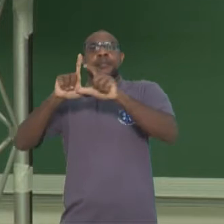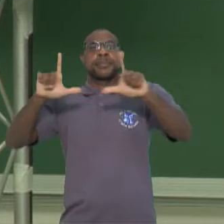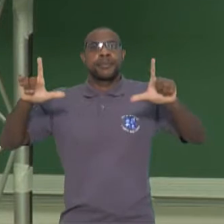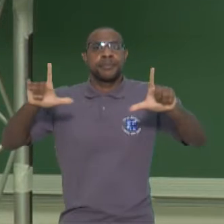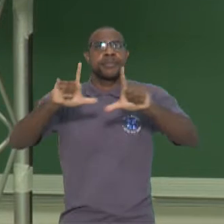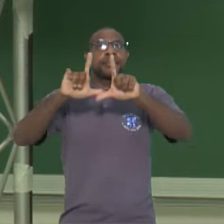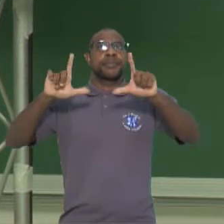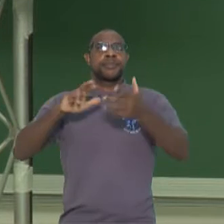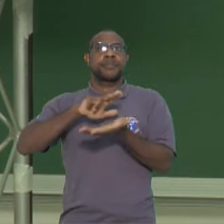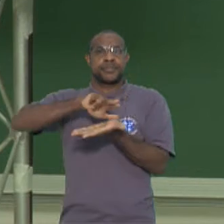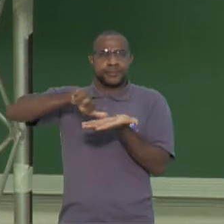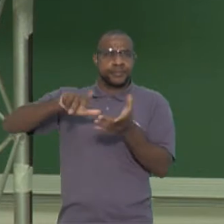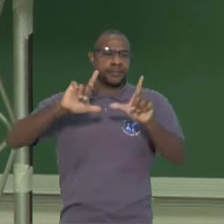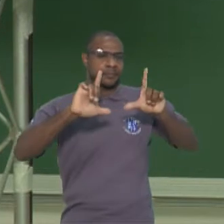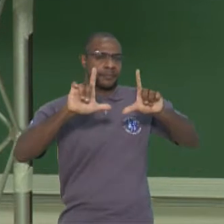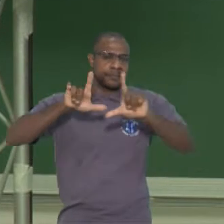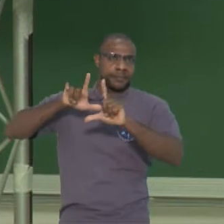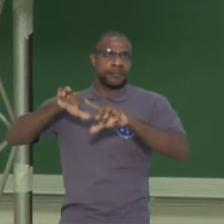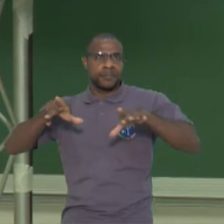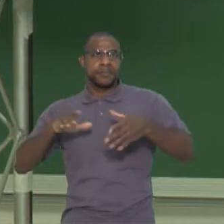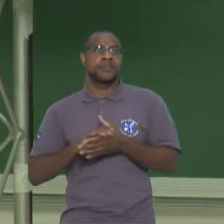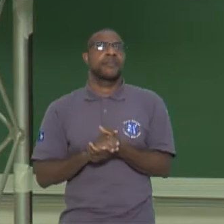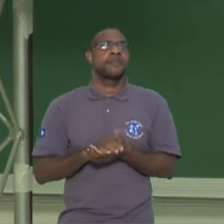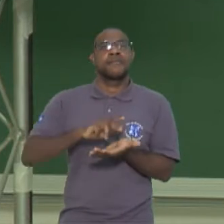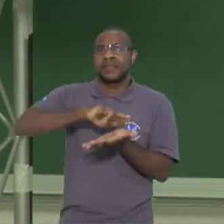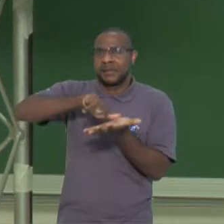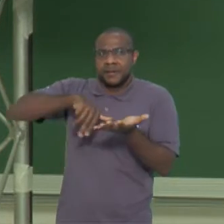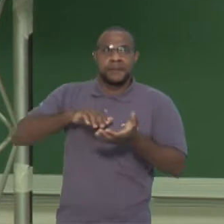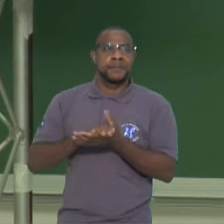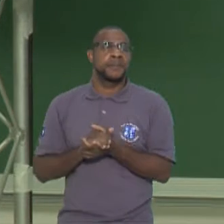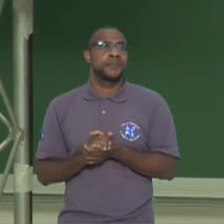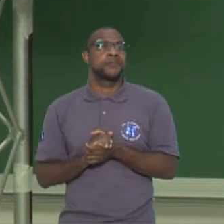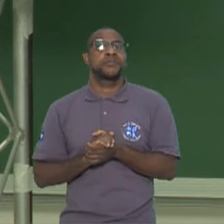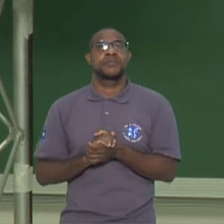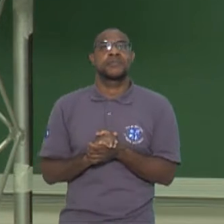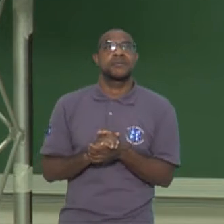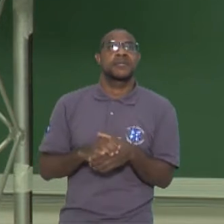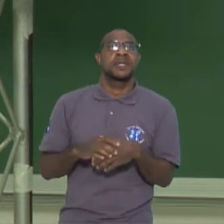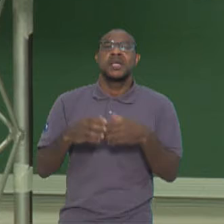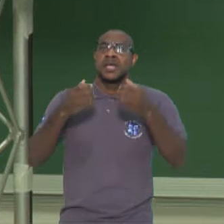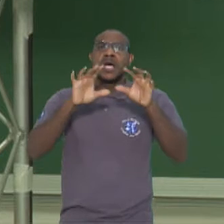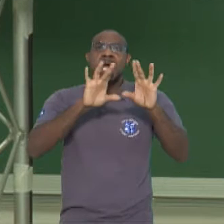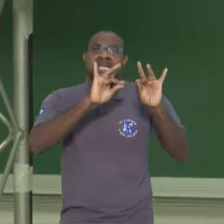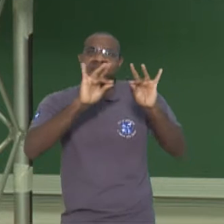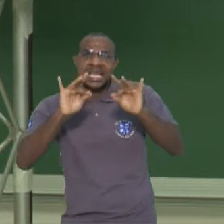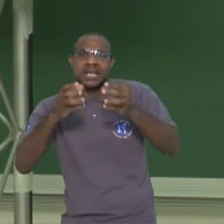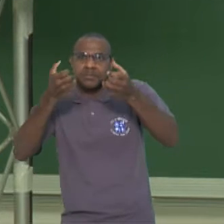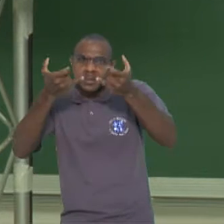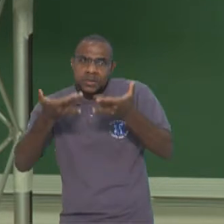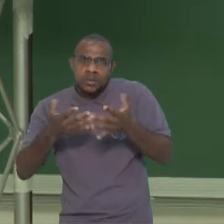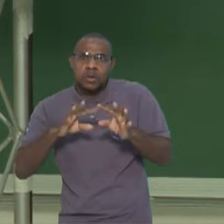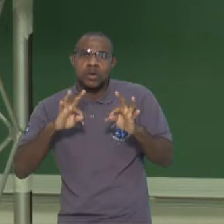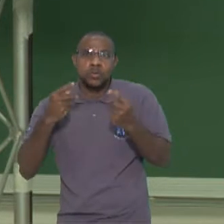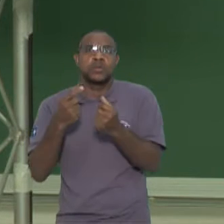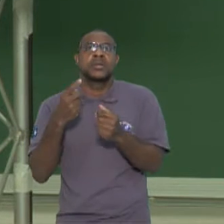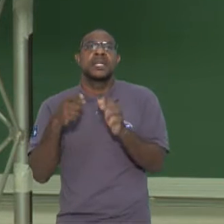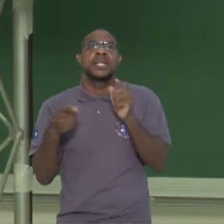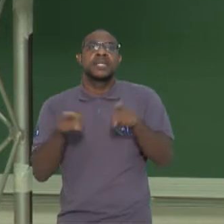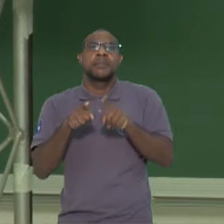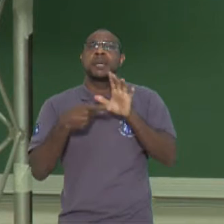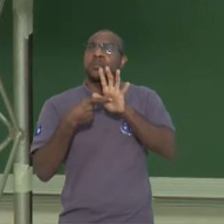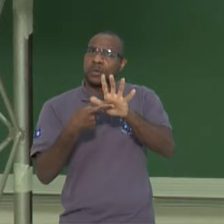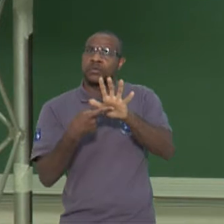plongé, contra-plongé, zenital e contra-zenital. A gente comentou ângulo por ângulo, analisando imagens. A gente falou